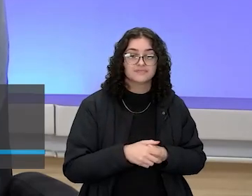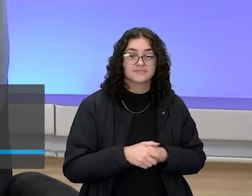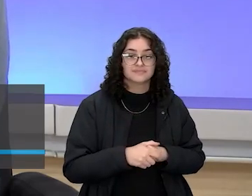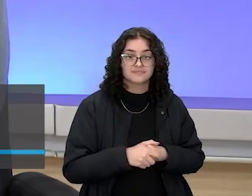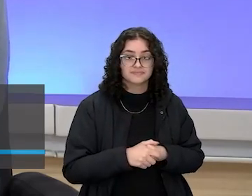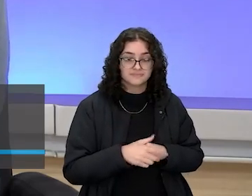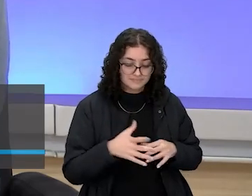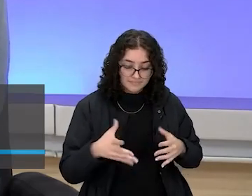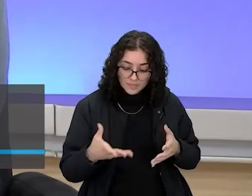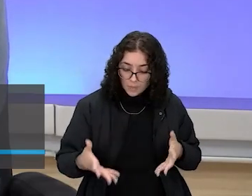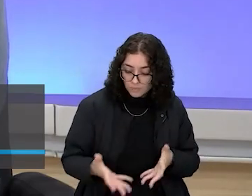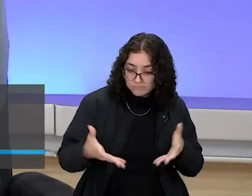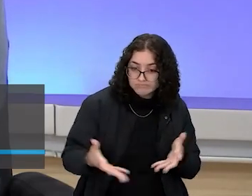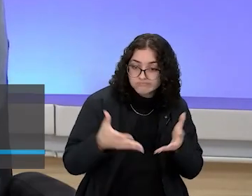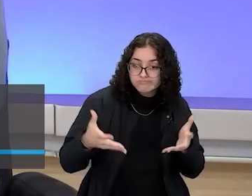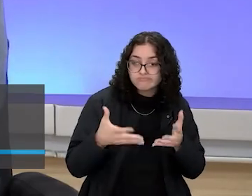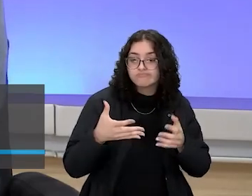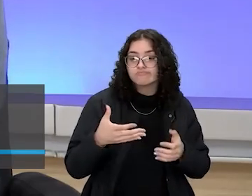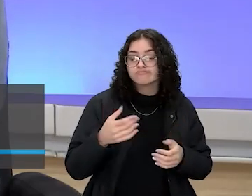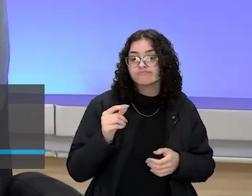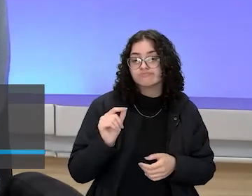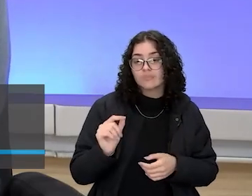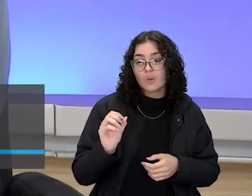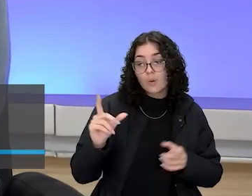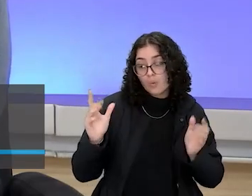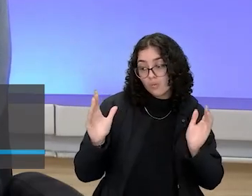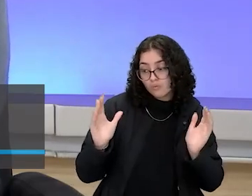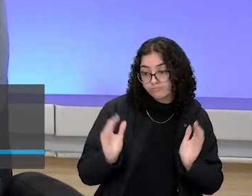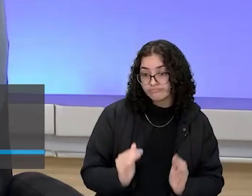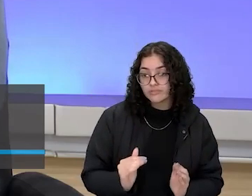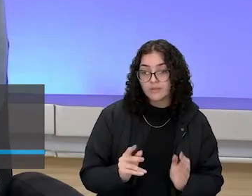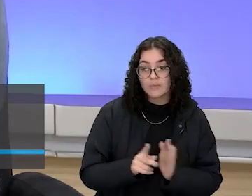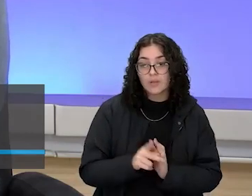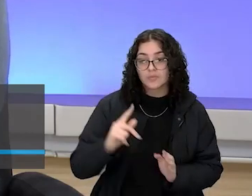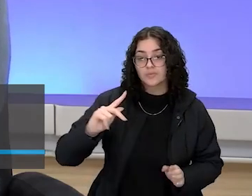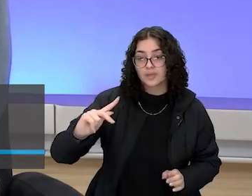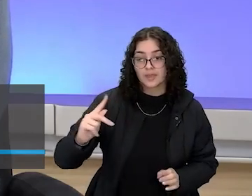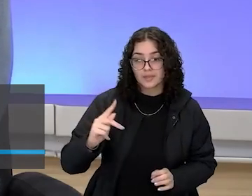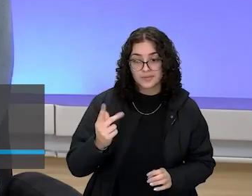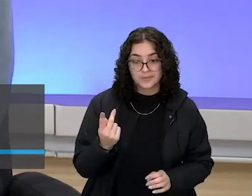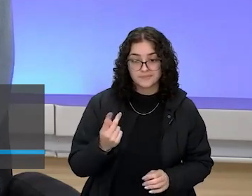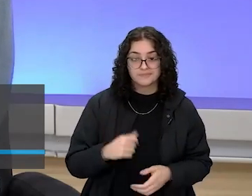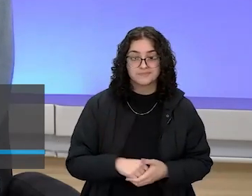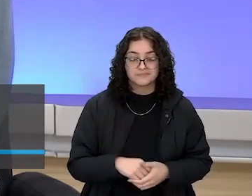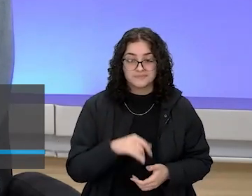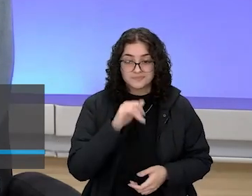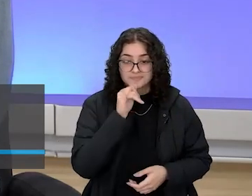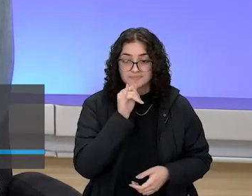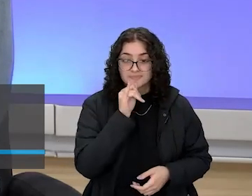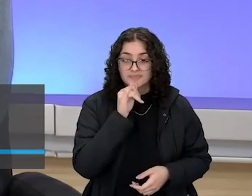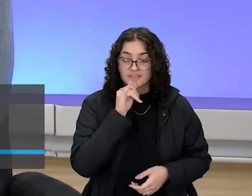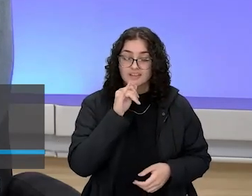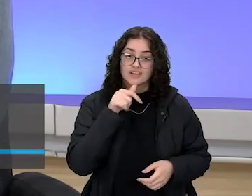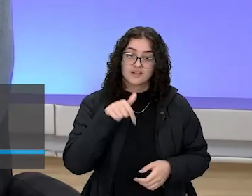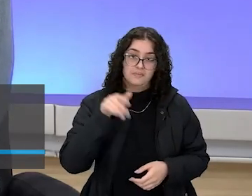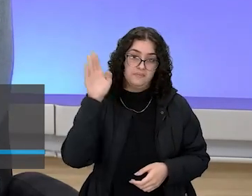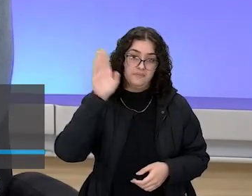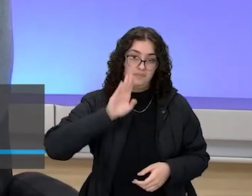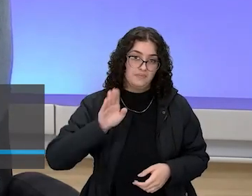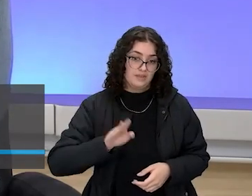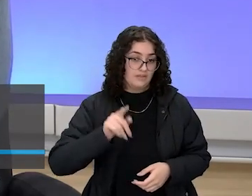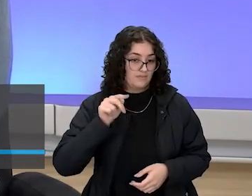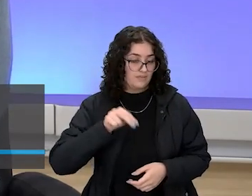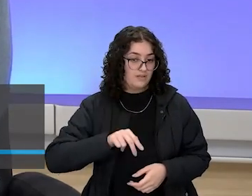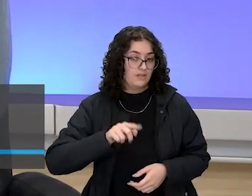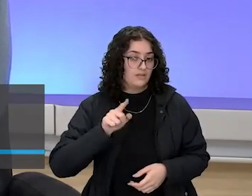para promover o aumento ou a diminuição desse pH. No caso dos solos aqui no Brasil, a gente